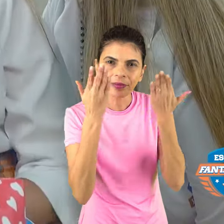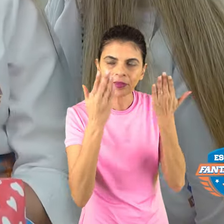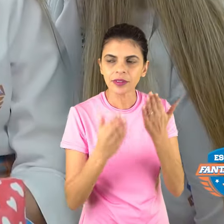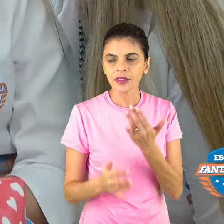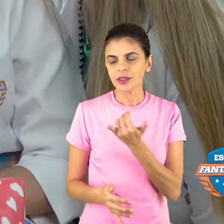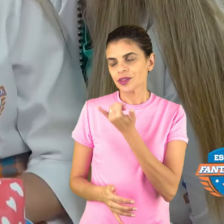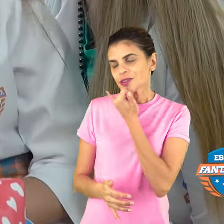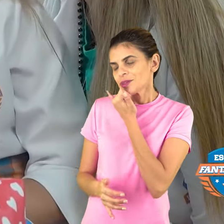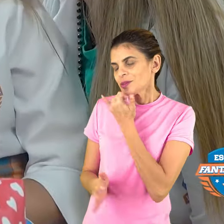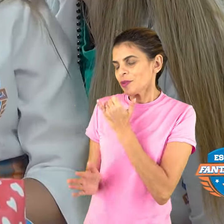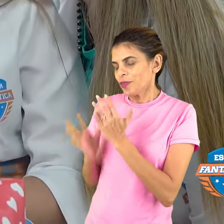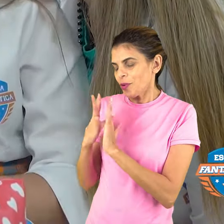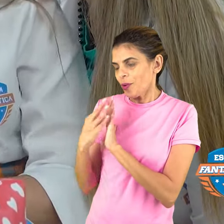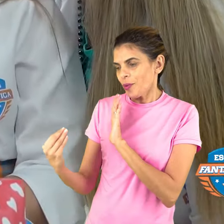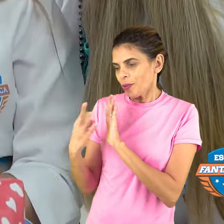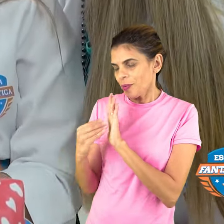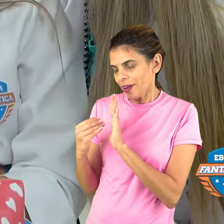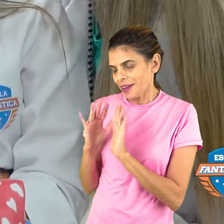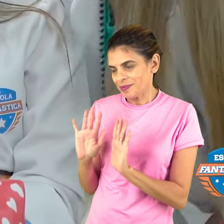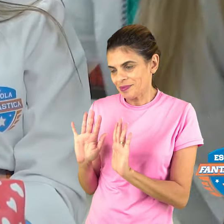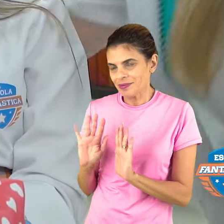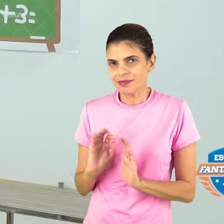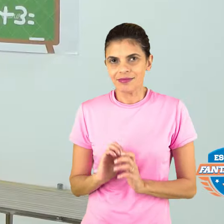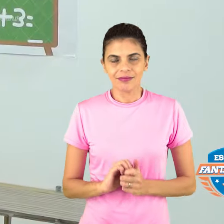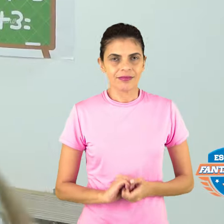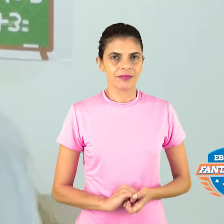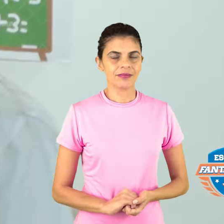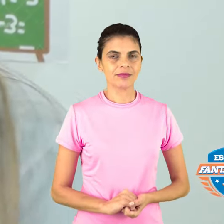mal, professora. Eu vou copiar tudo agora.